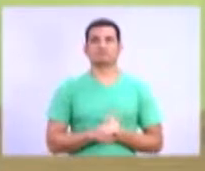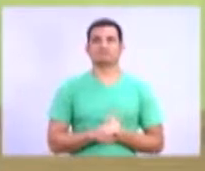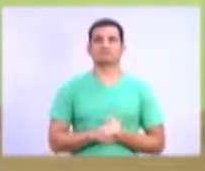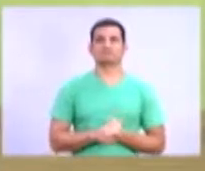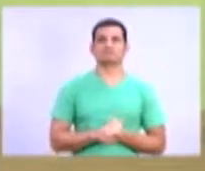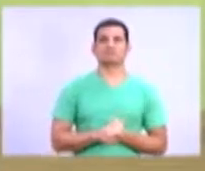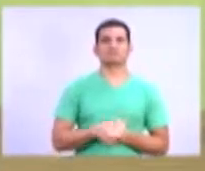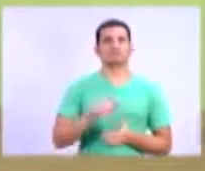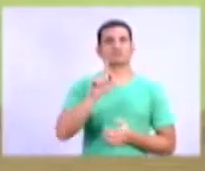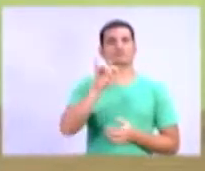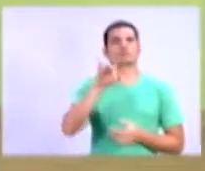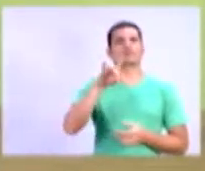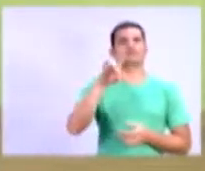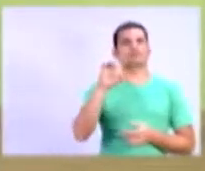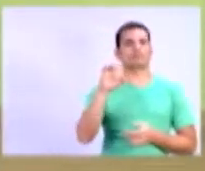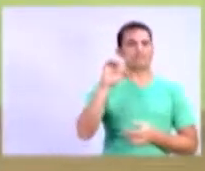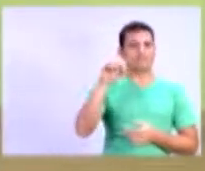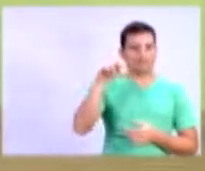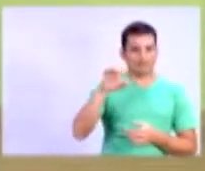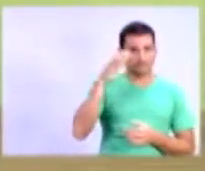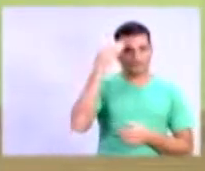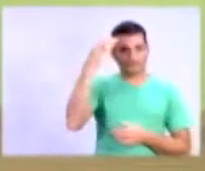pela tua participação.